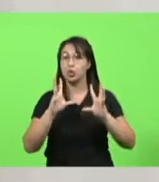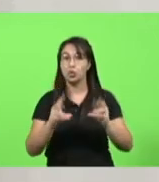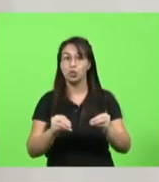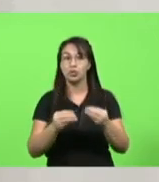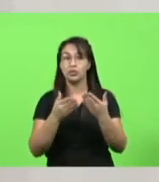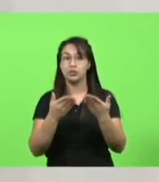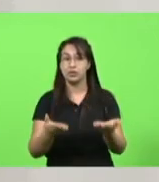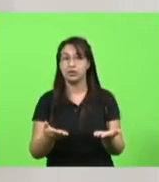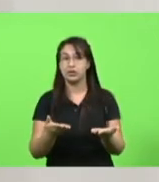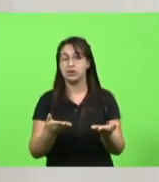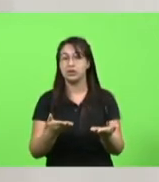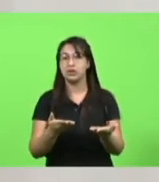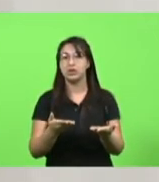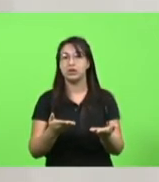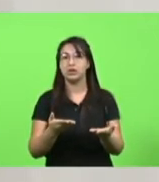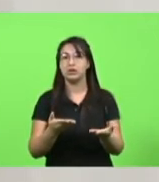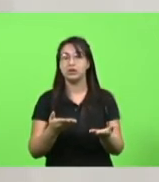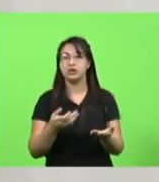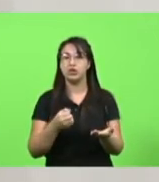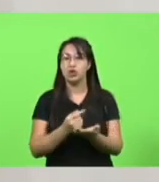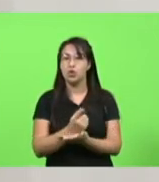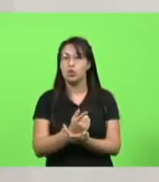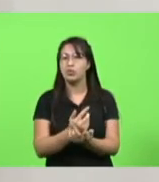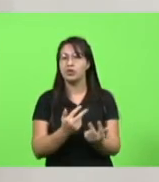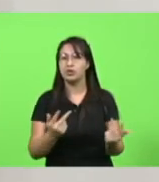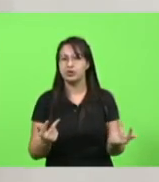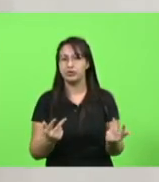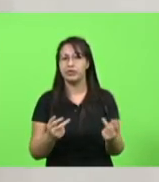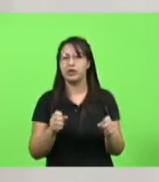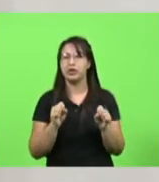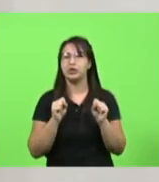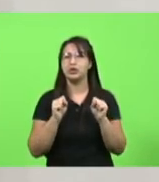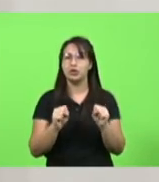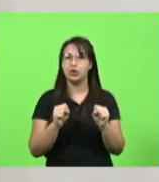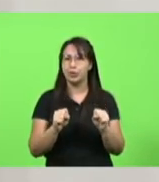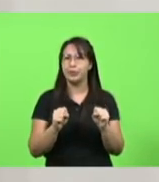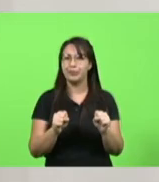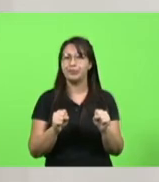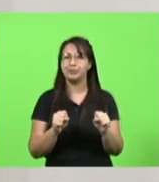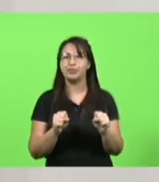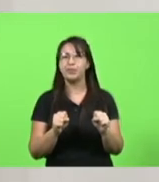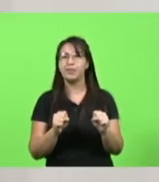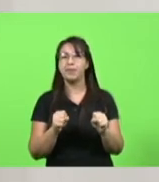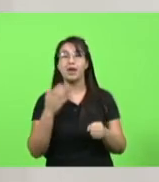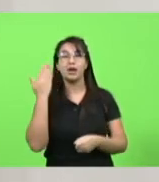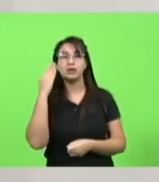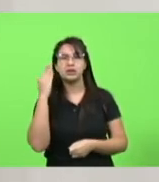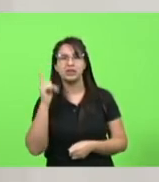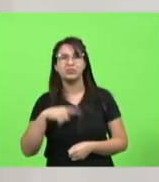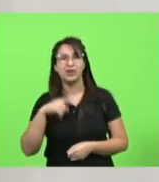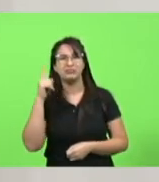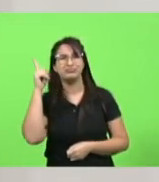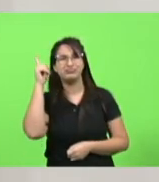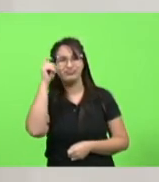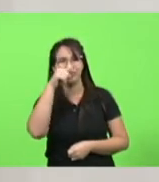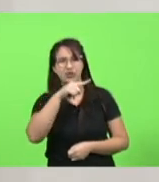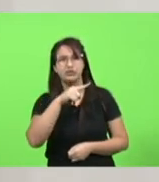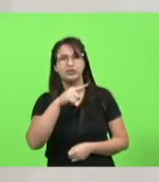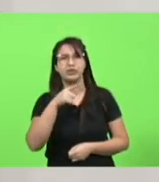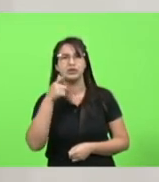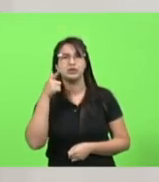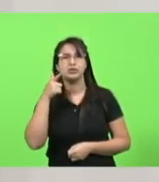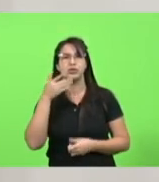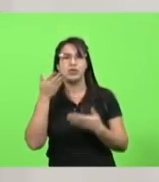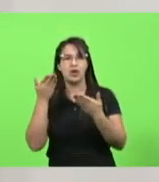catarinenses estejam abarcados por seus serviços, entendemos a dificuldade de contemplar consumidores